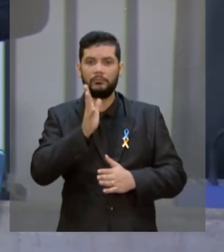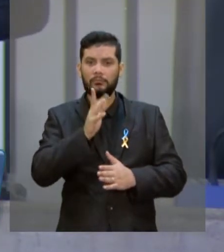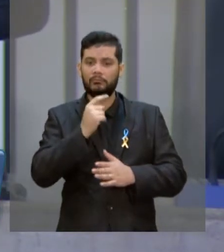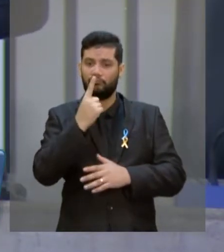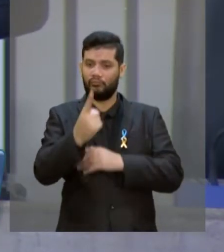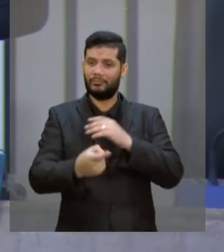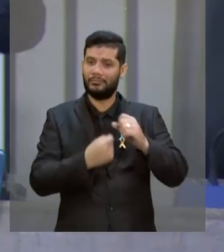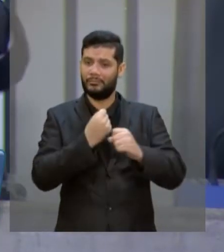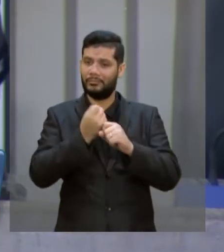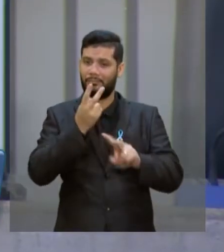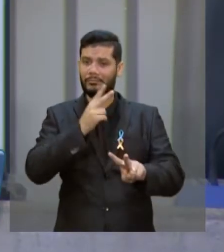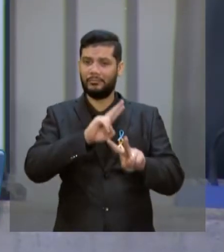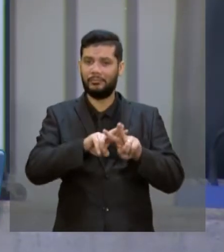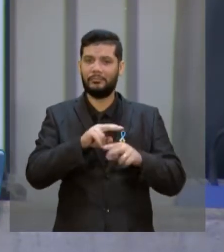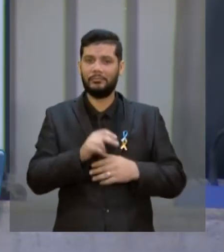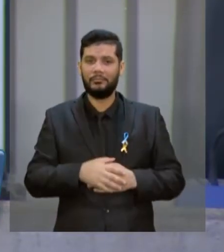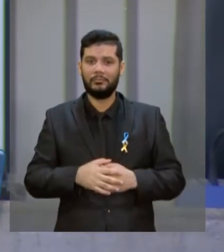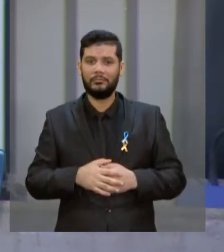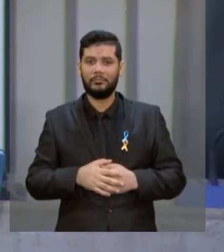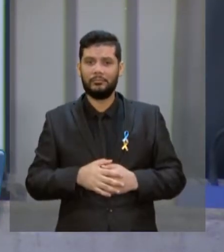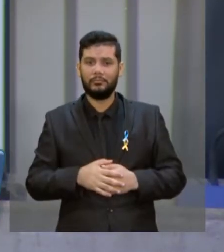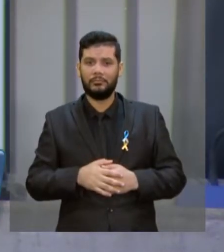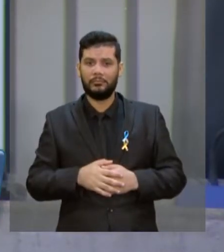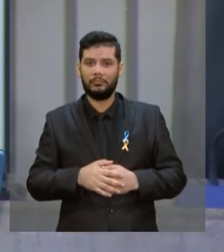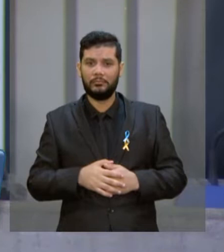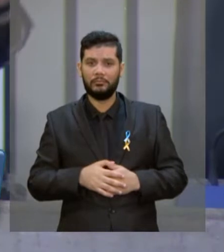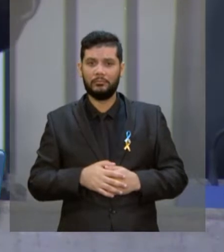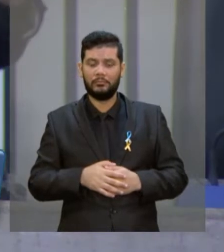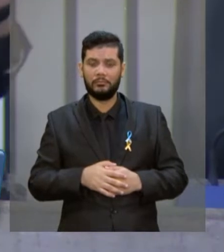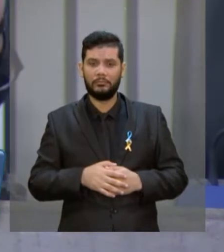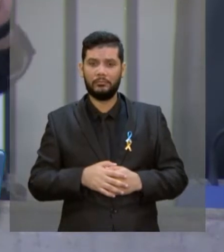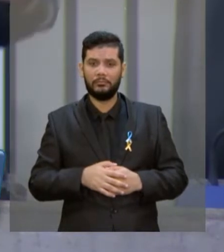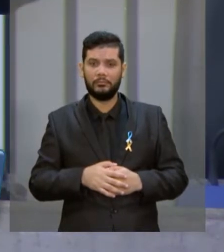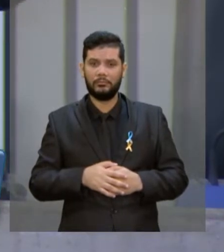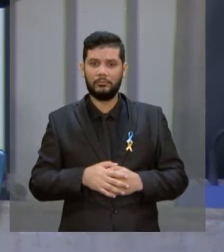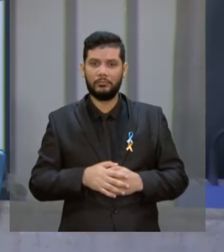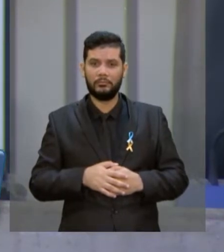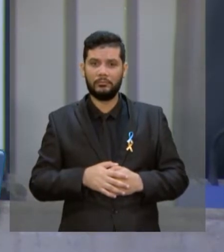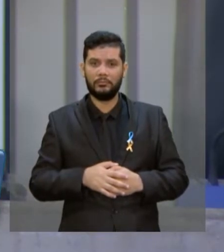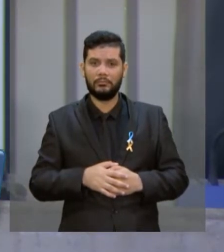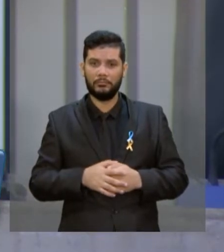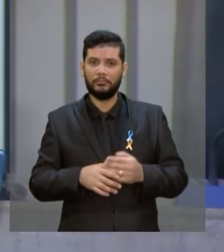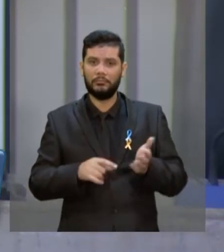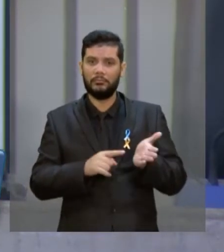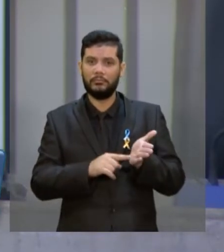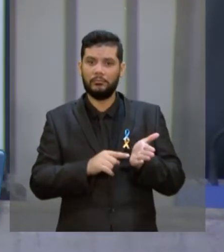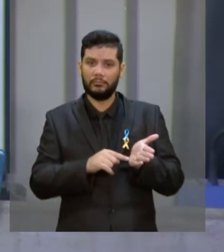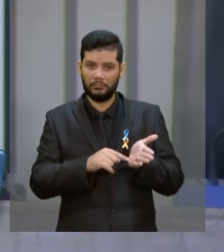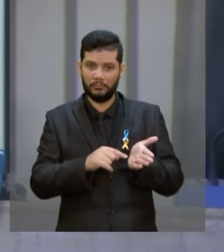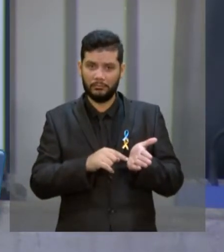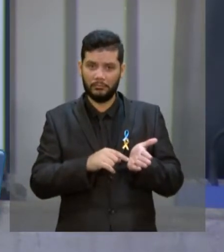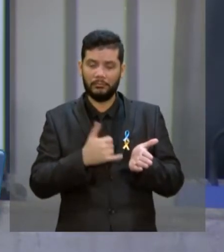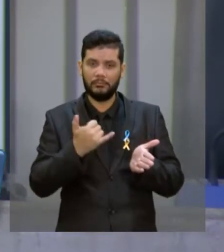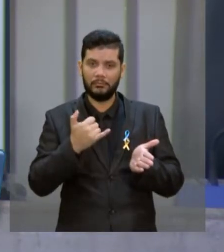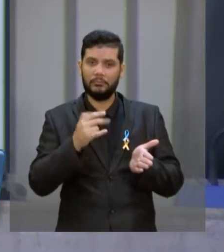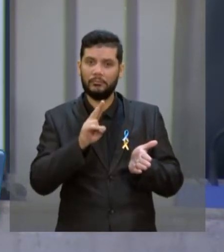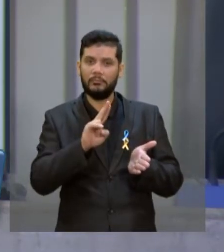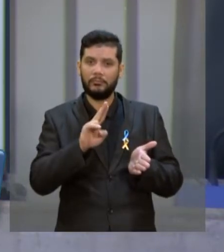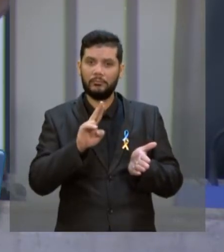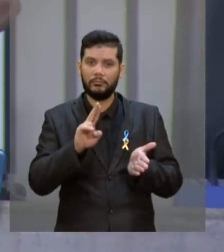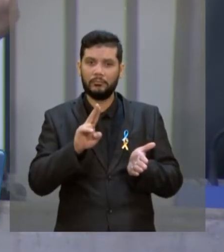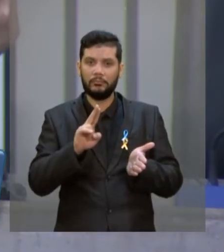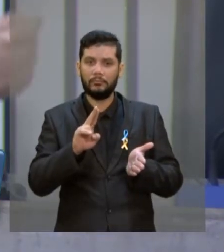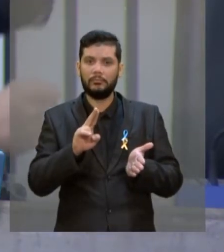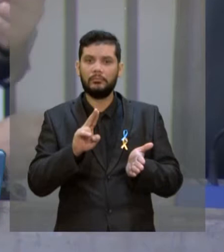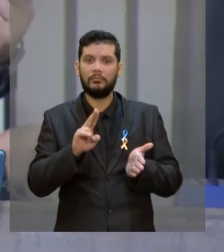concretos. Uma posse ilegal de arma, posse com arma registrada no nome de outro policial. O policial comprou,